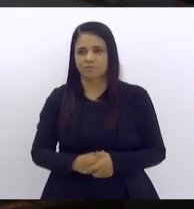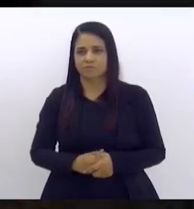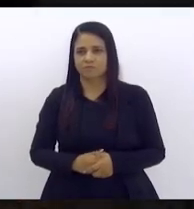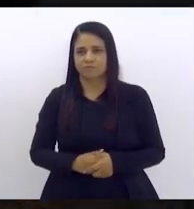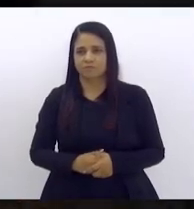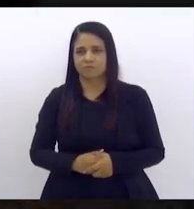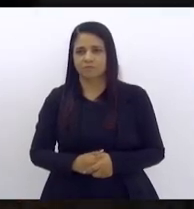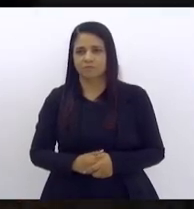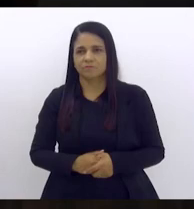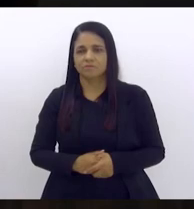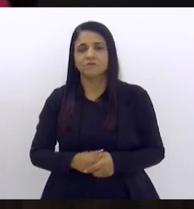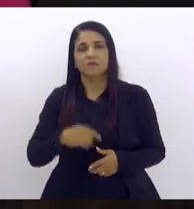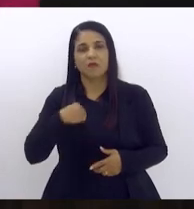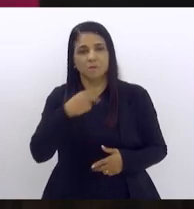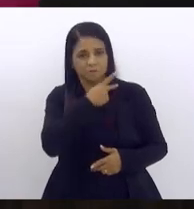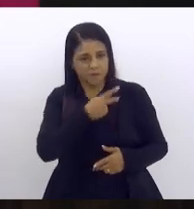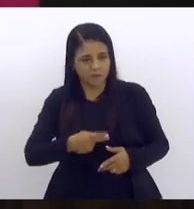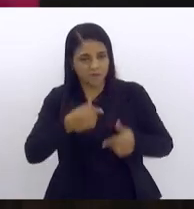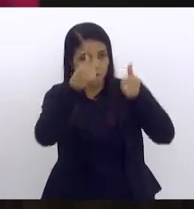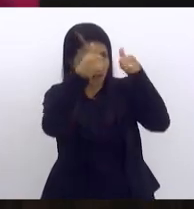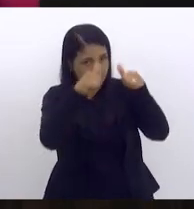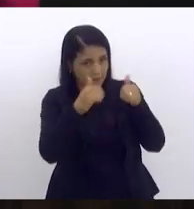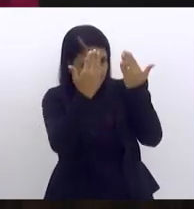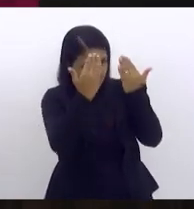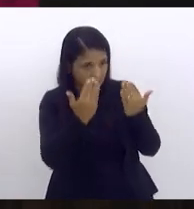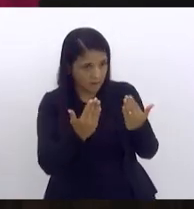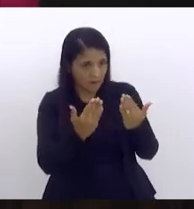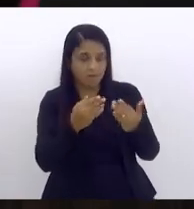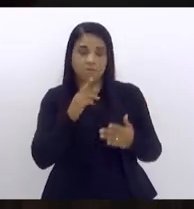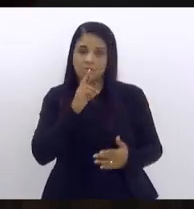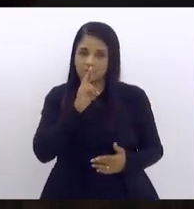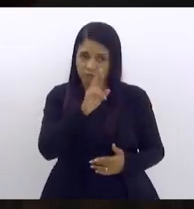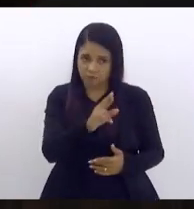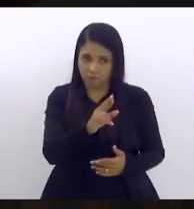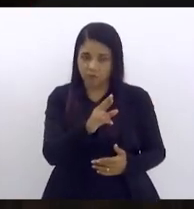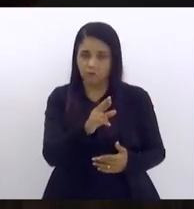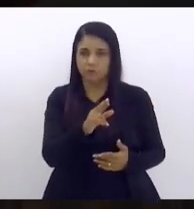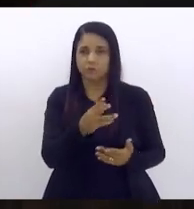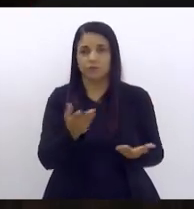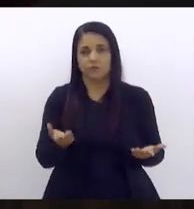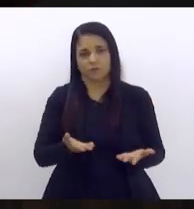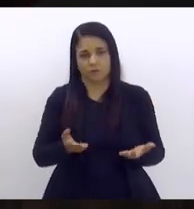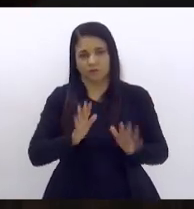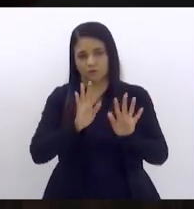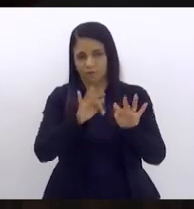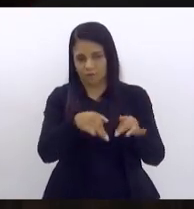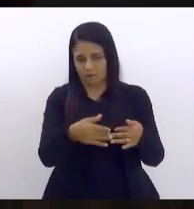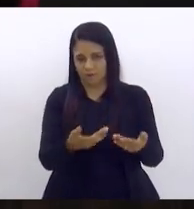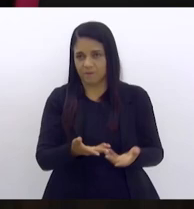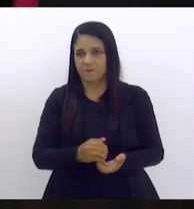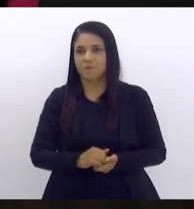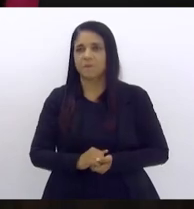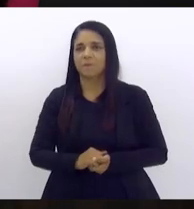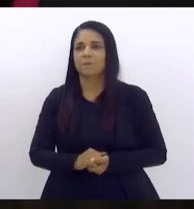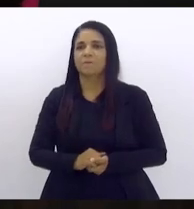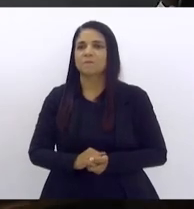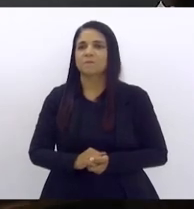A presidência vai analisar, já te falo ainda nessa sessão, deputada Dani, deixa com a